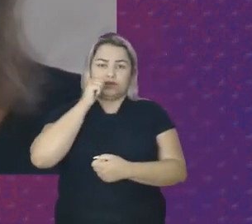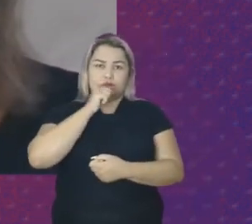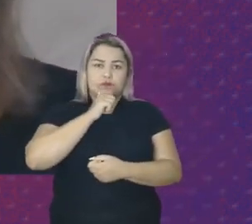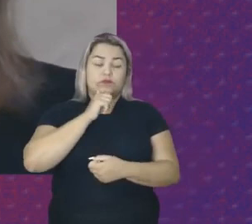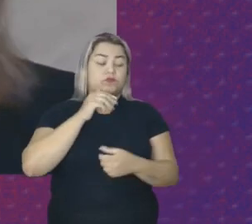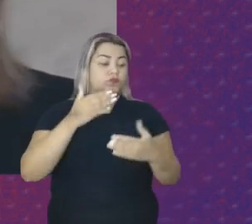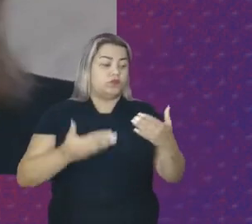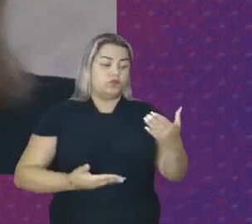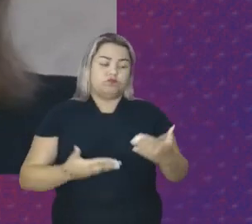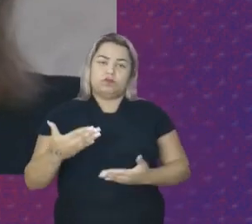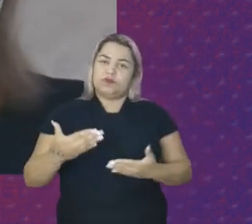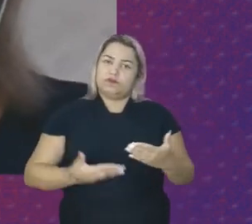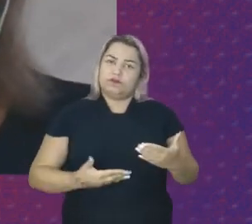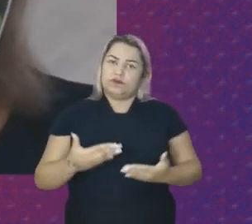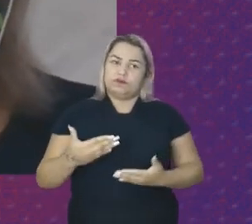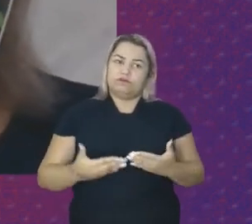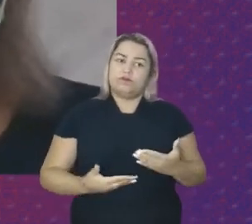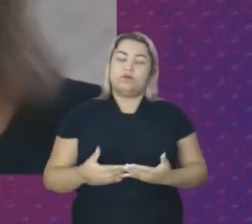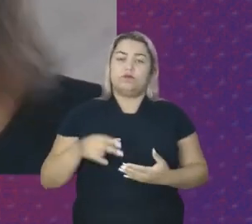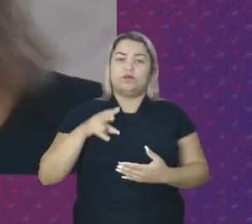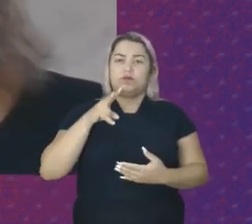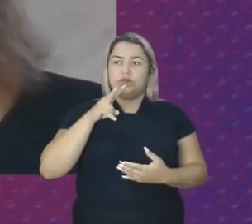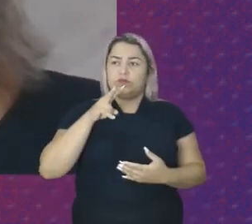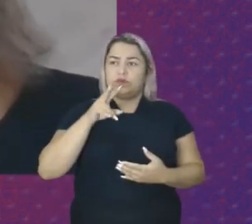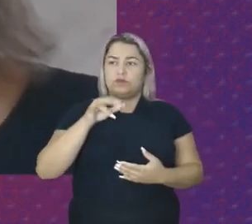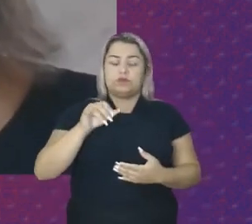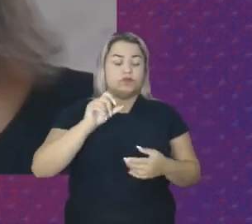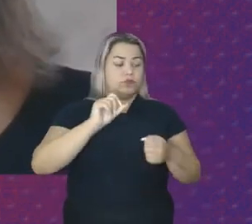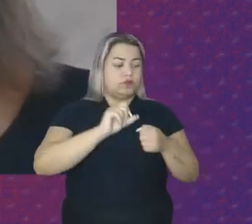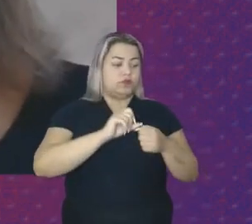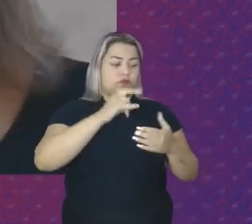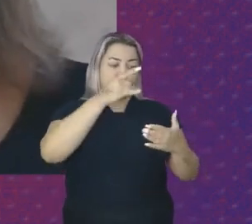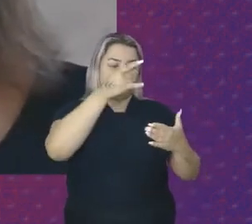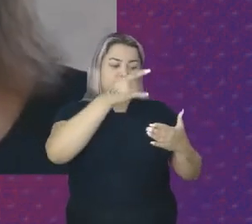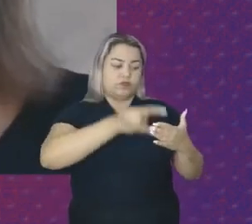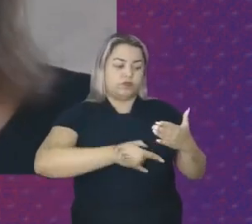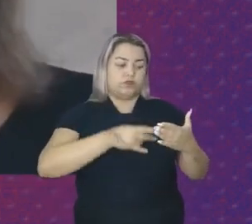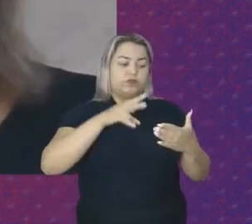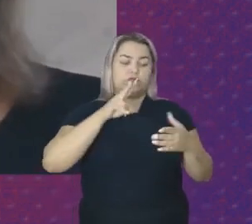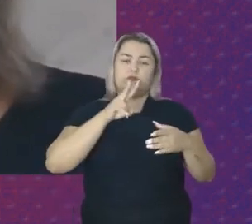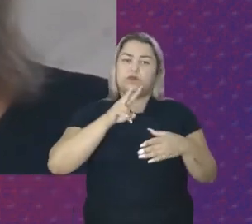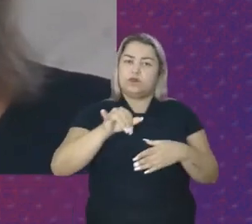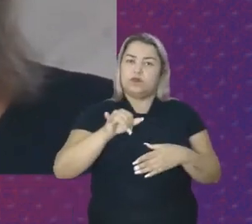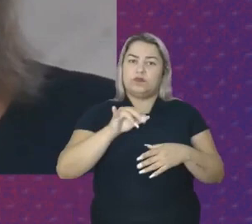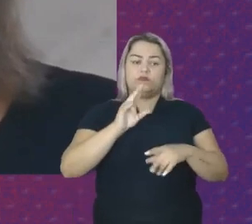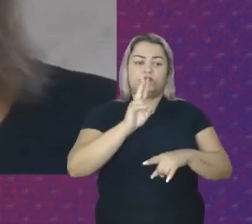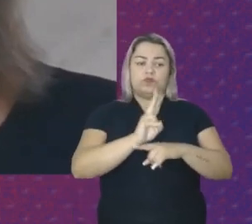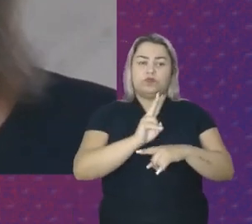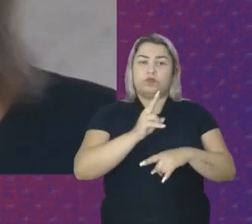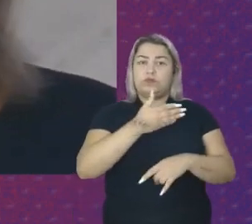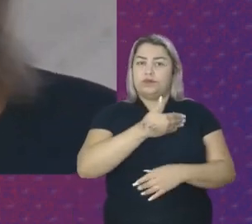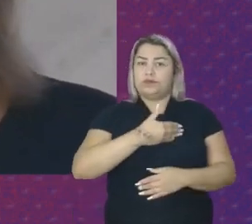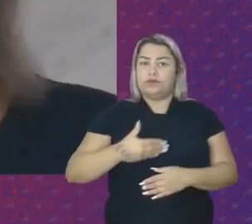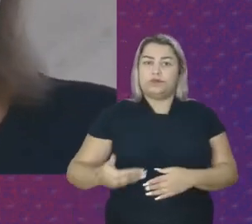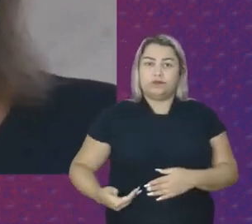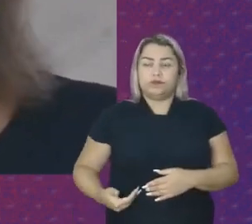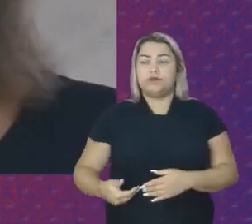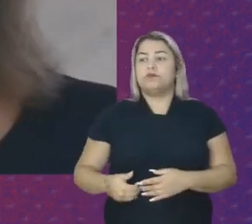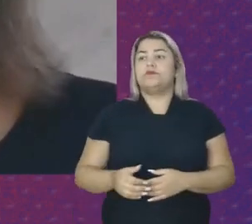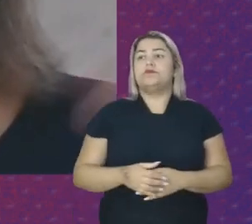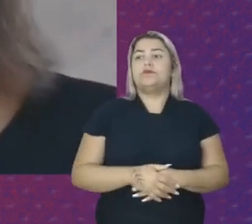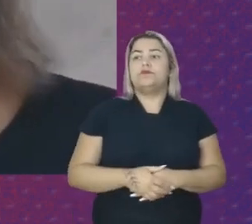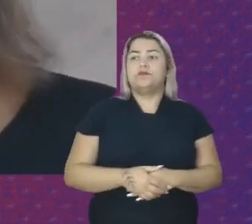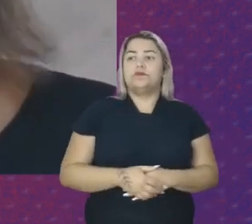nos serviços. Vai fazer um laudo, vai na Defensoria Pública buscar assessoria jurídica, vai